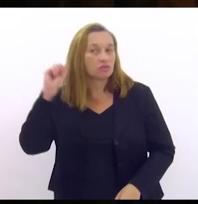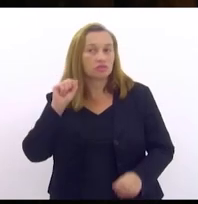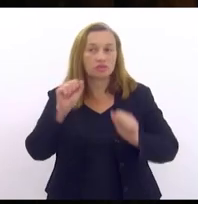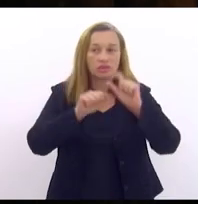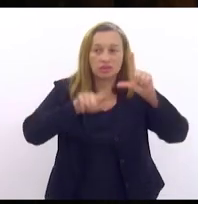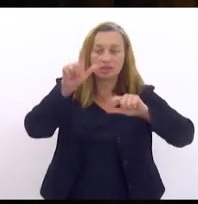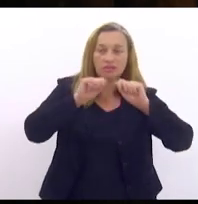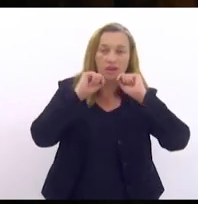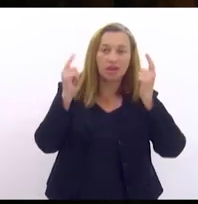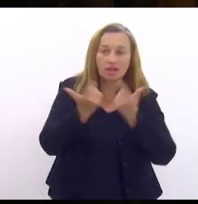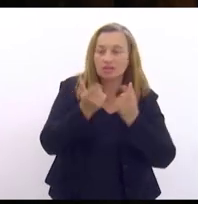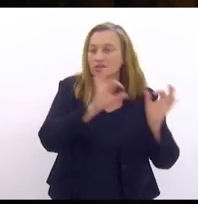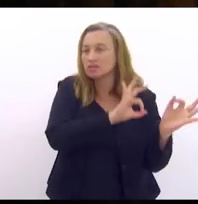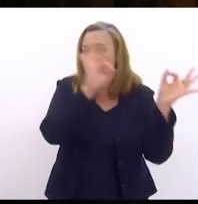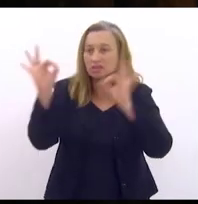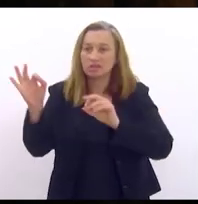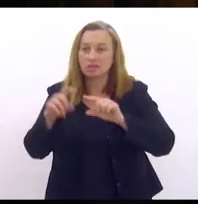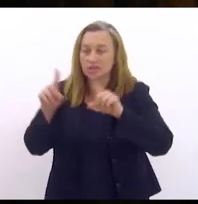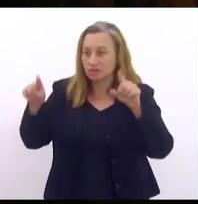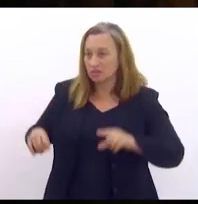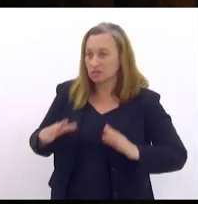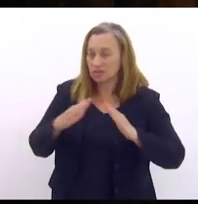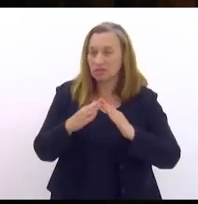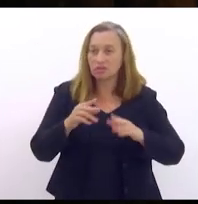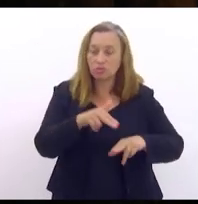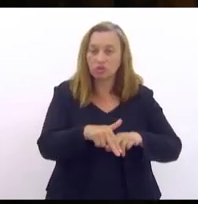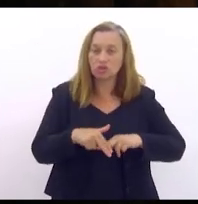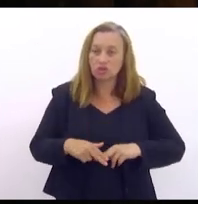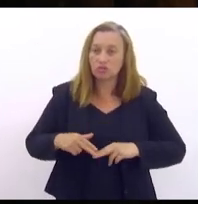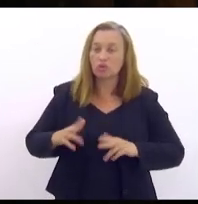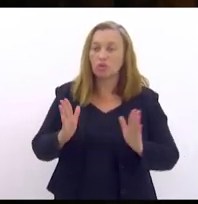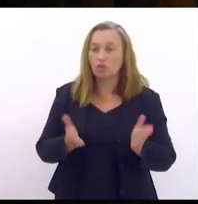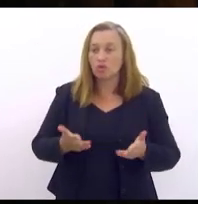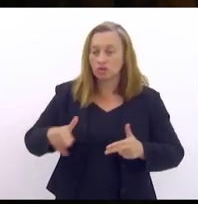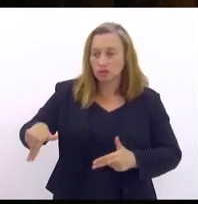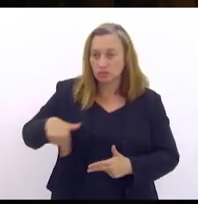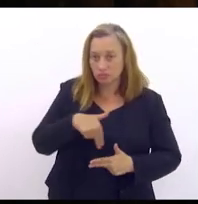Alerj, que nos assistem, a todos os servidores dessa casa, a razão que me traz hoje